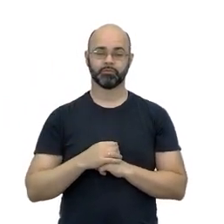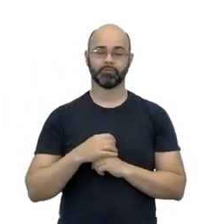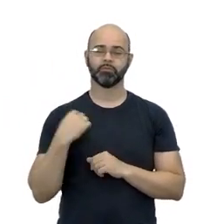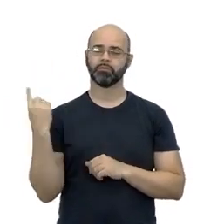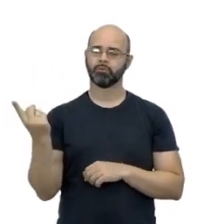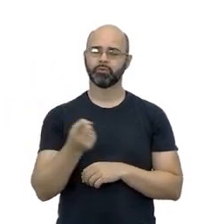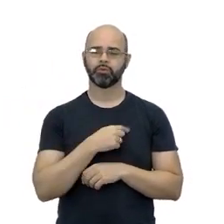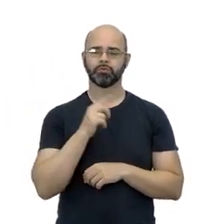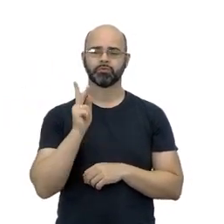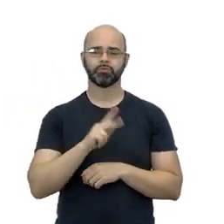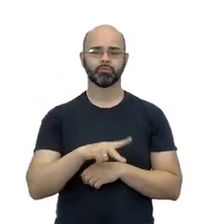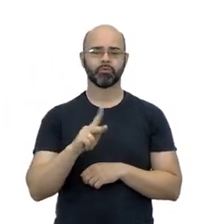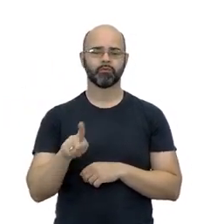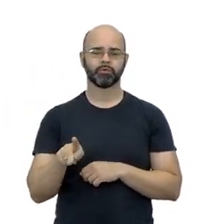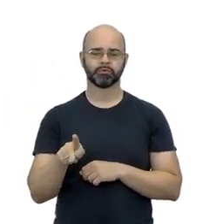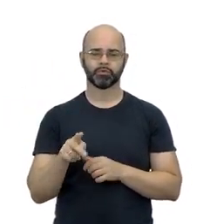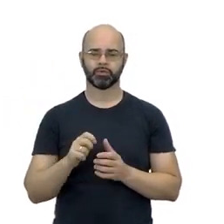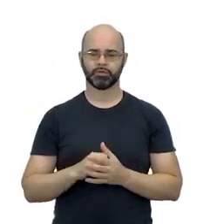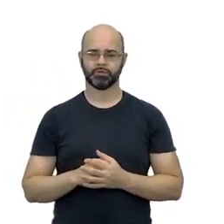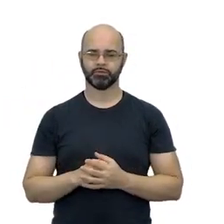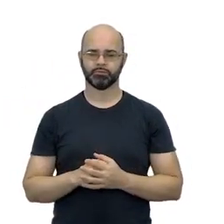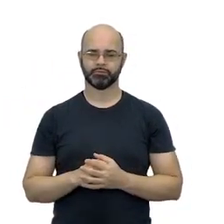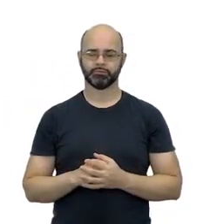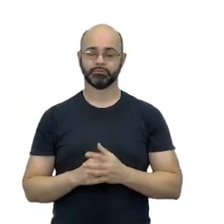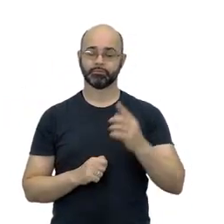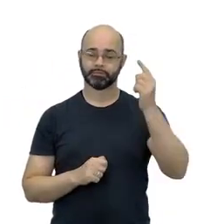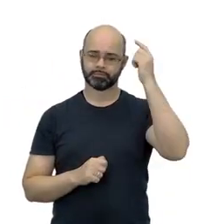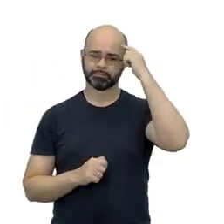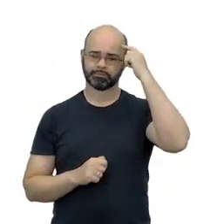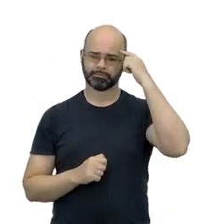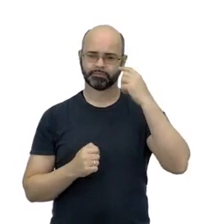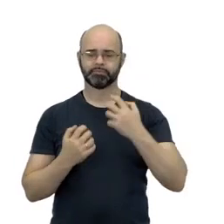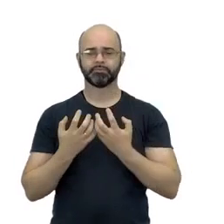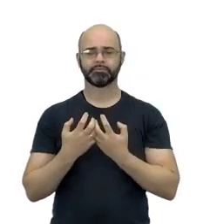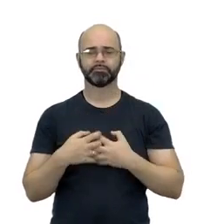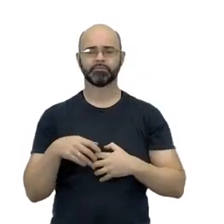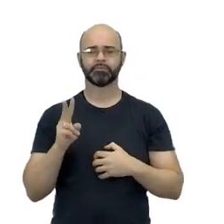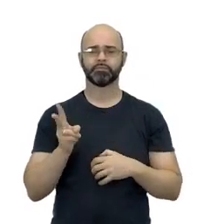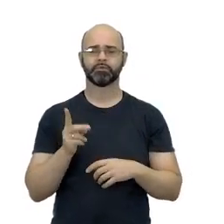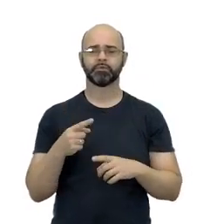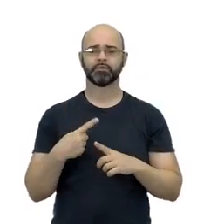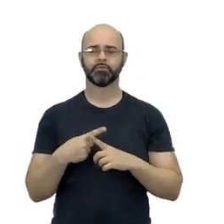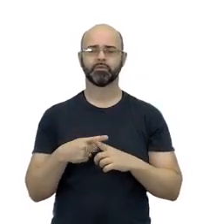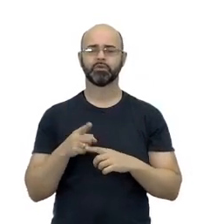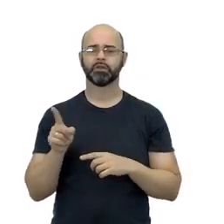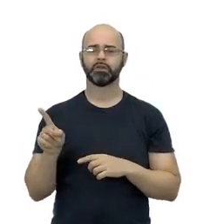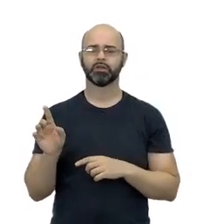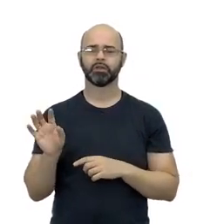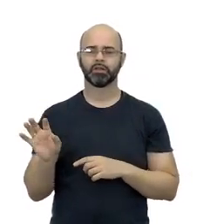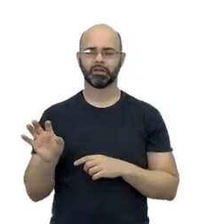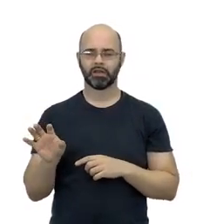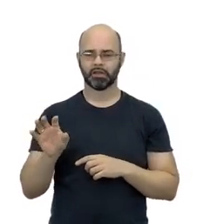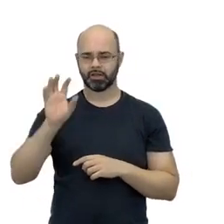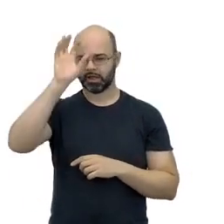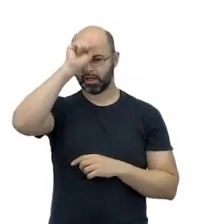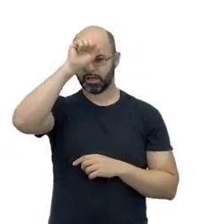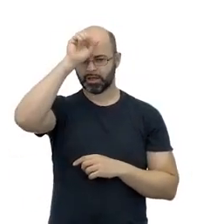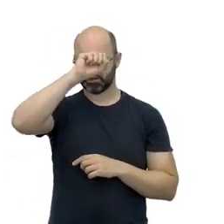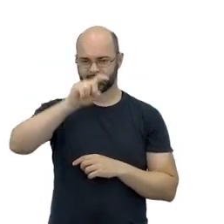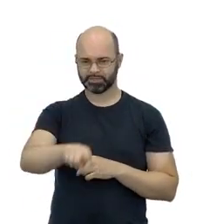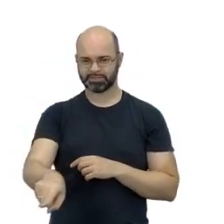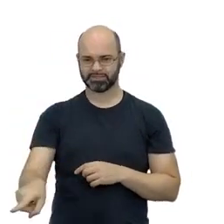professora, tenha em mente, né? Porque o foco formativo é aquele aspecto da aprendizagem dos